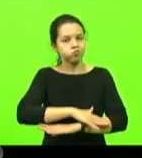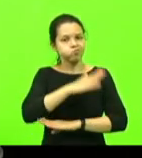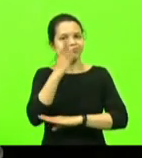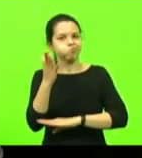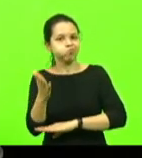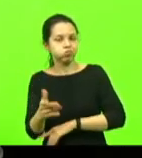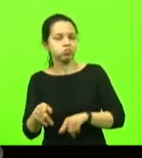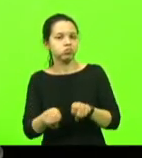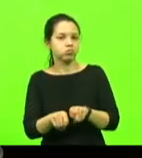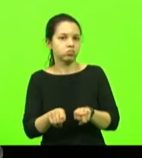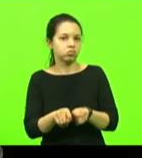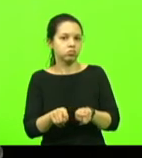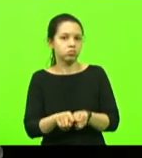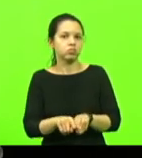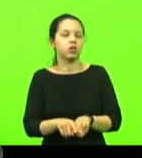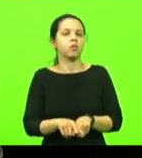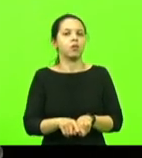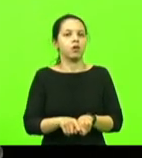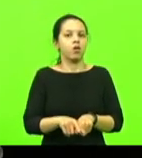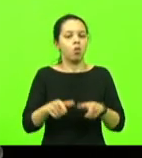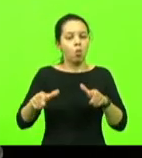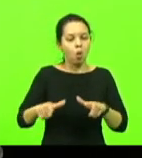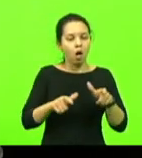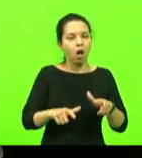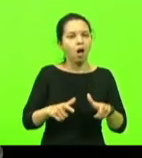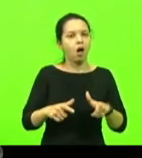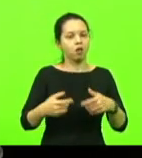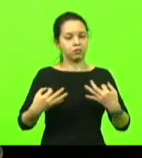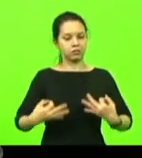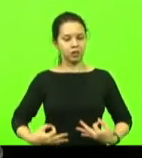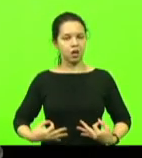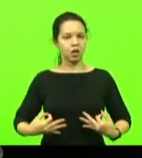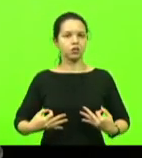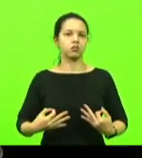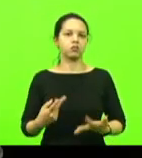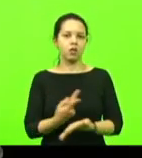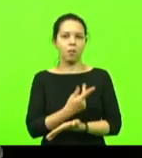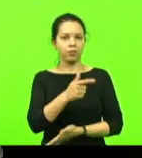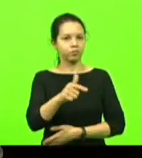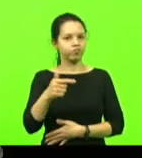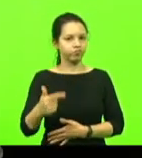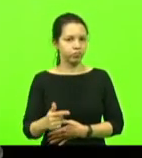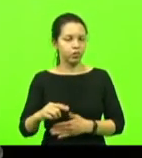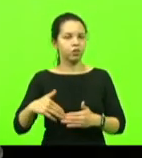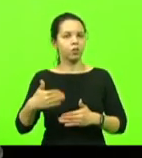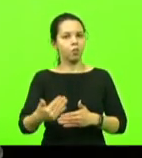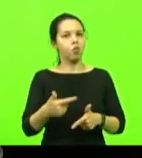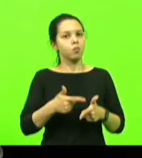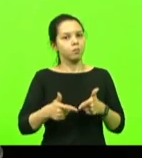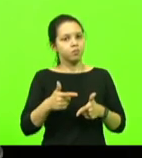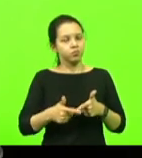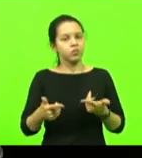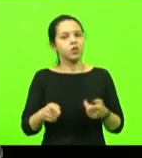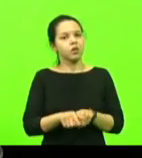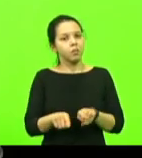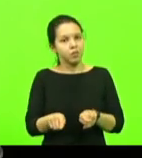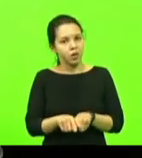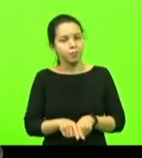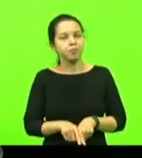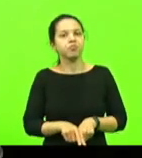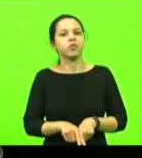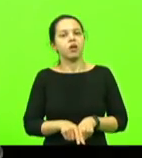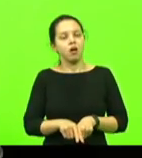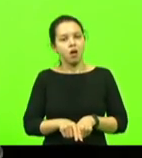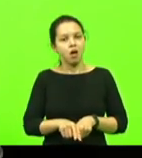condições ergonômicas inadequadas de trabalho. Logo na sequência, as doenças do aparelho digestivo, com 35%,